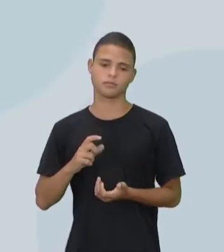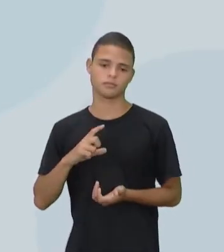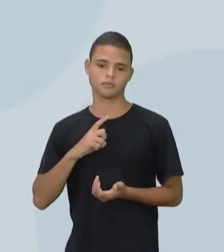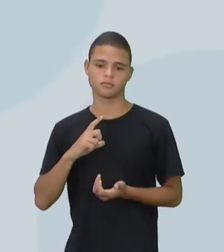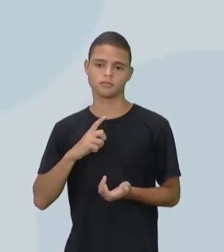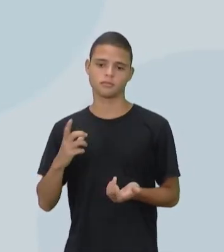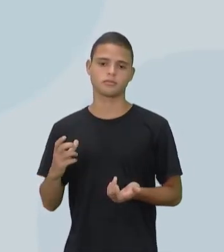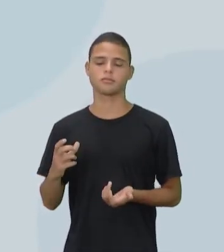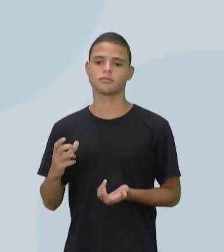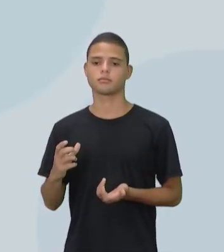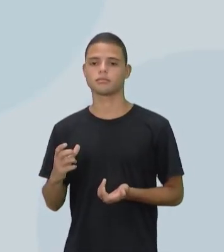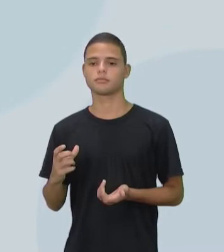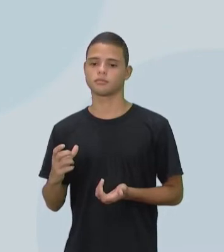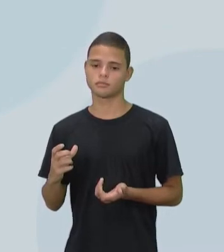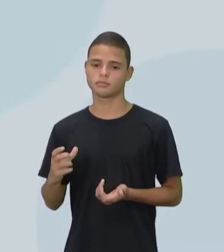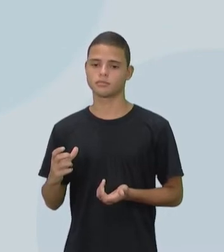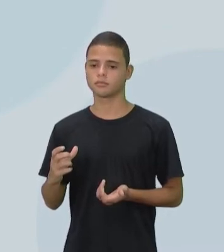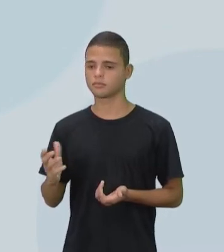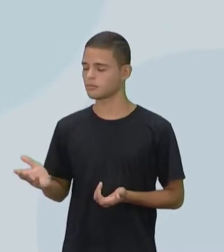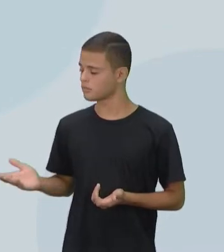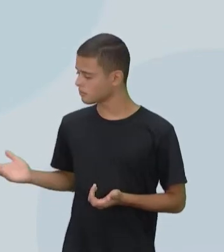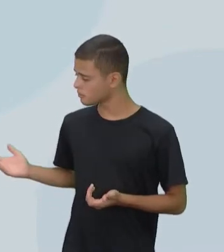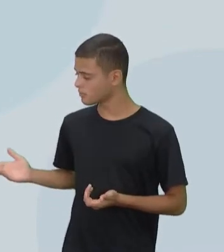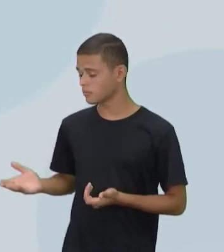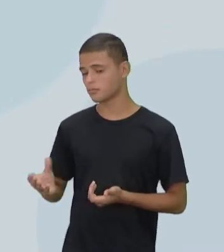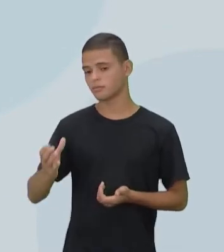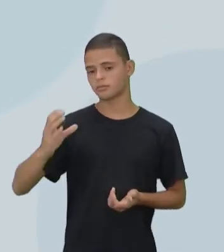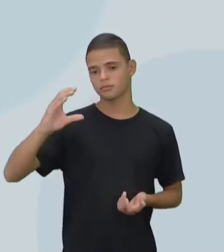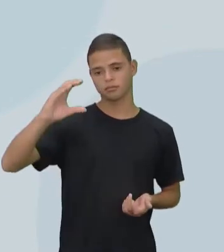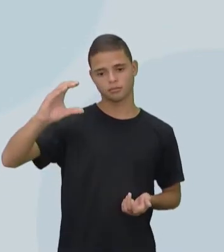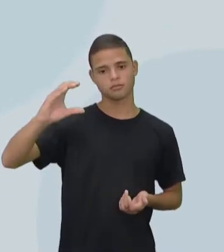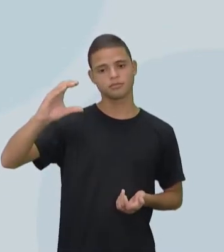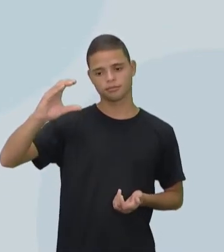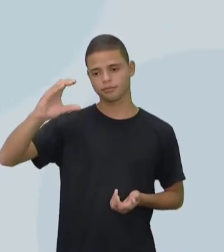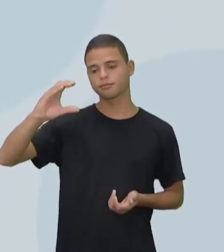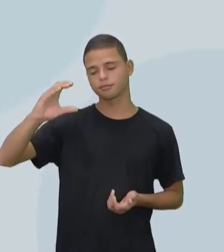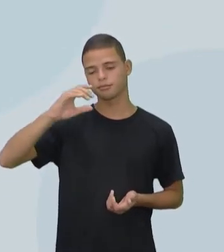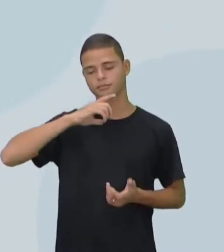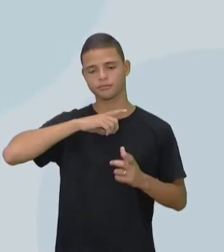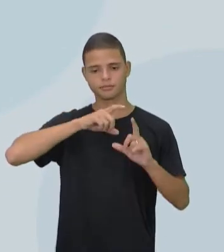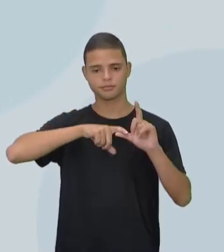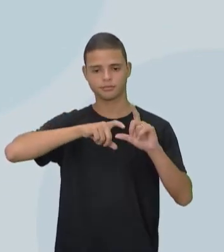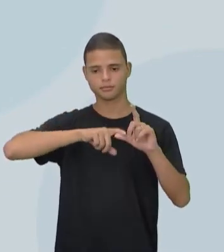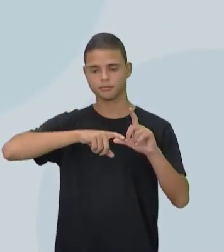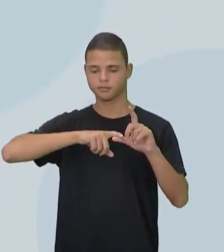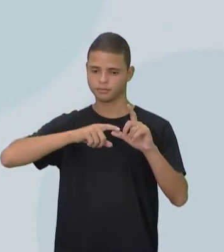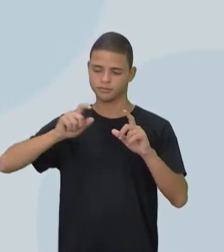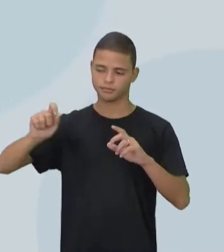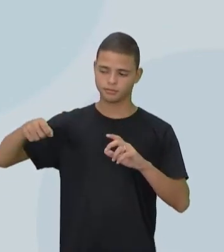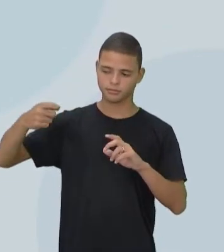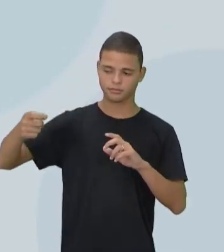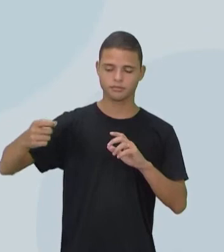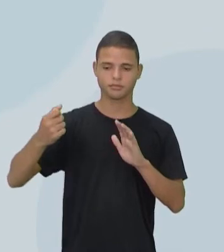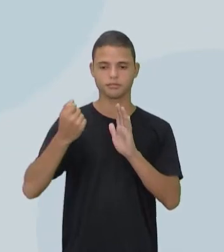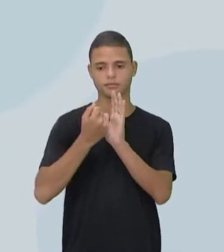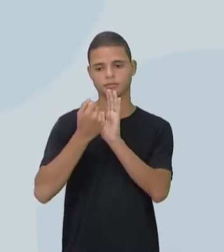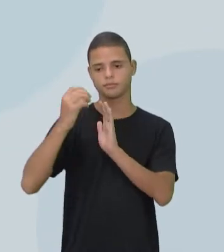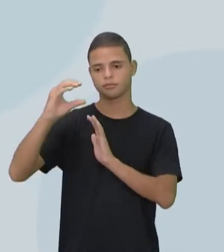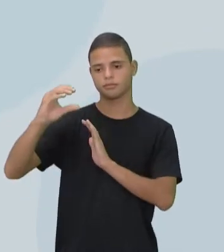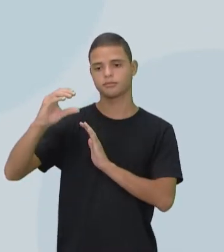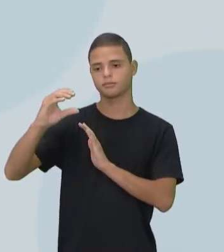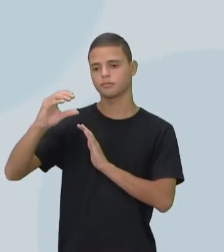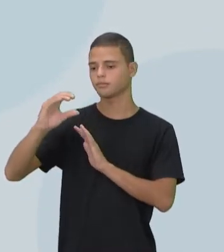o calcário também contém um átomo do elemento químico carbono, a letra C. Então, o carbono, o símbolo do elemento químico carbono, que é